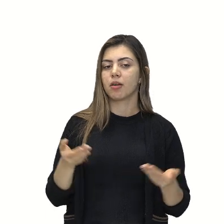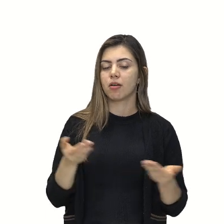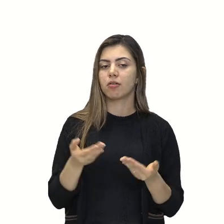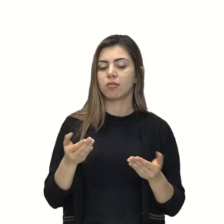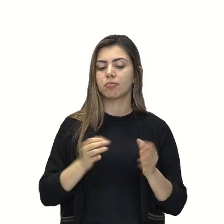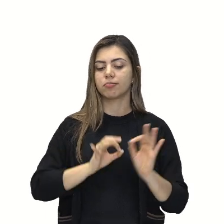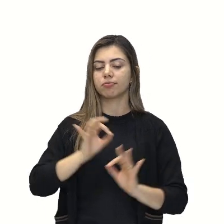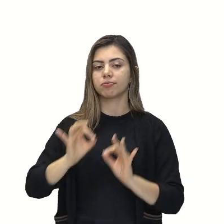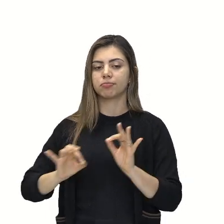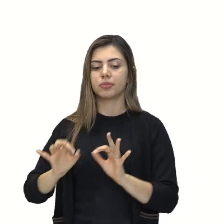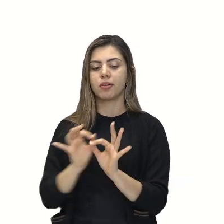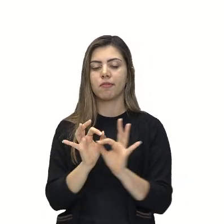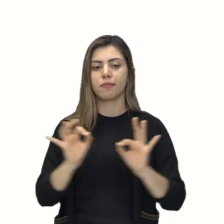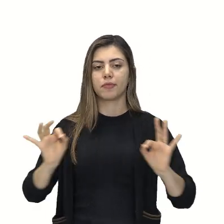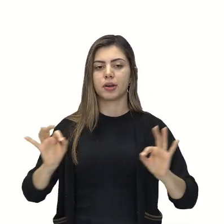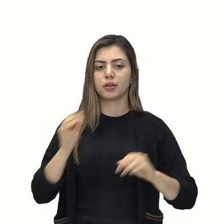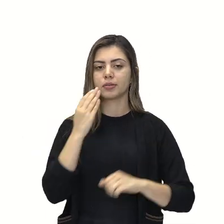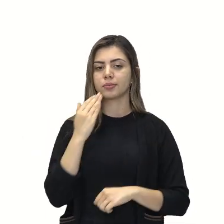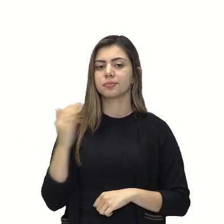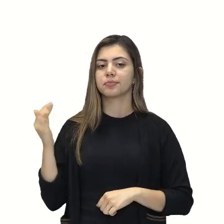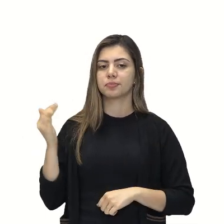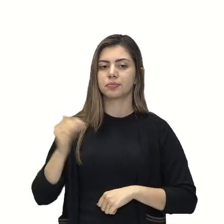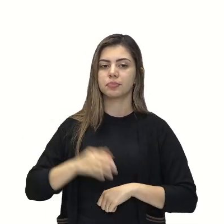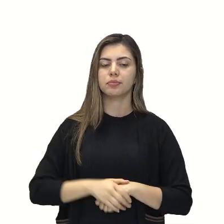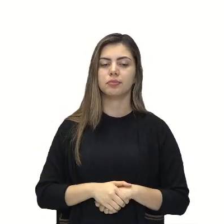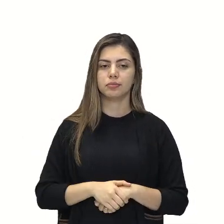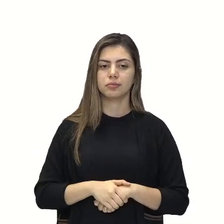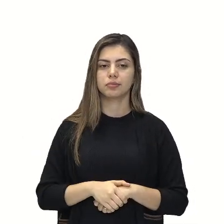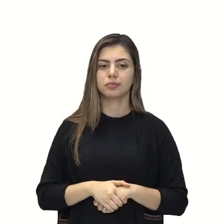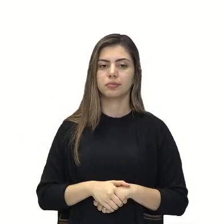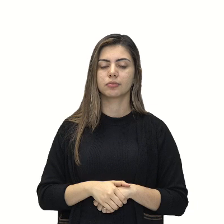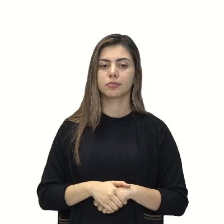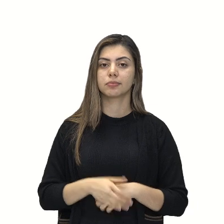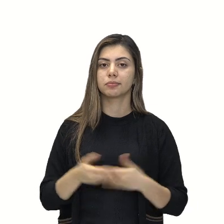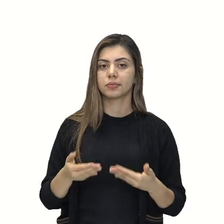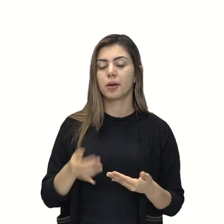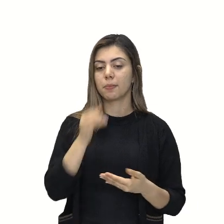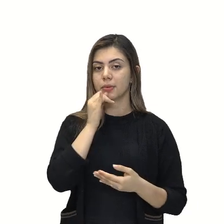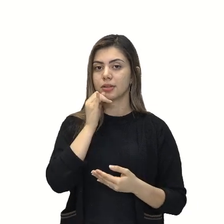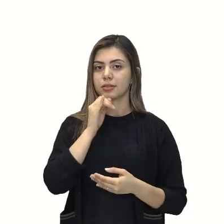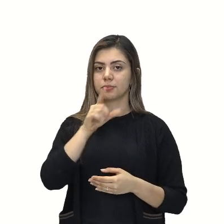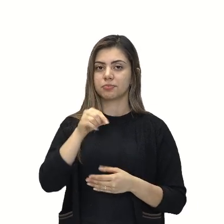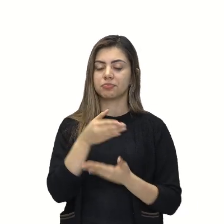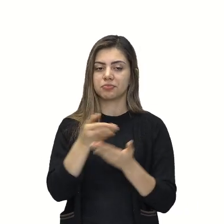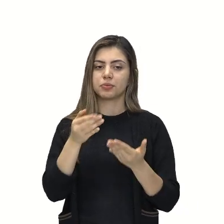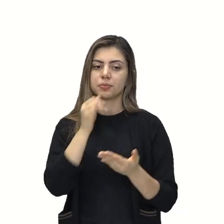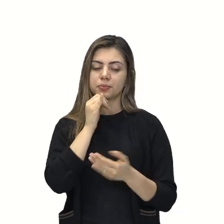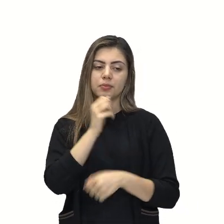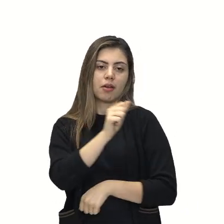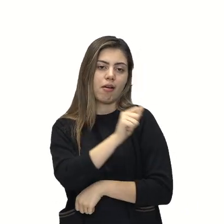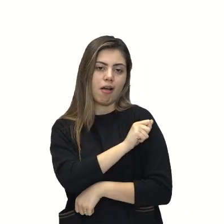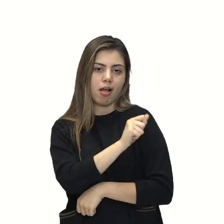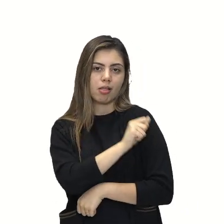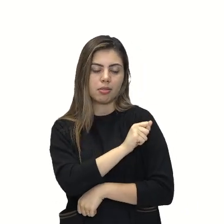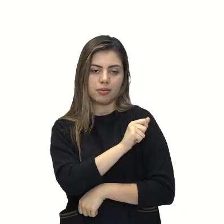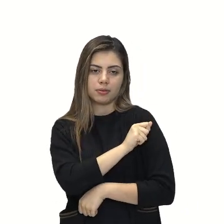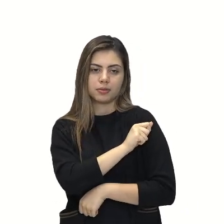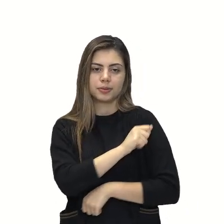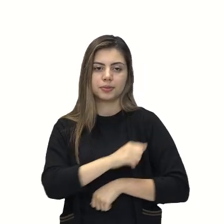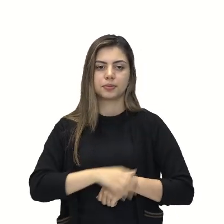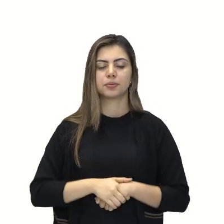os alunos. Vou colocar vocês como exemplo, hein? Os